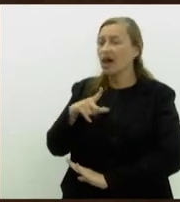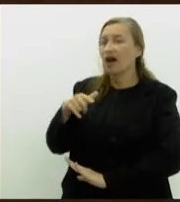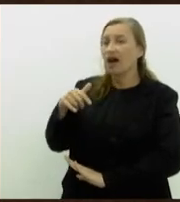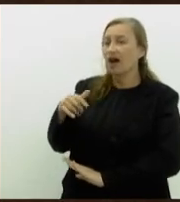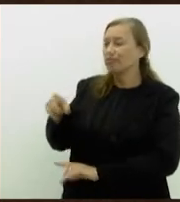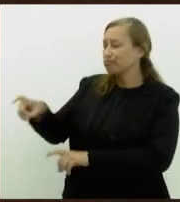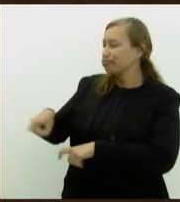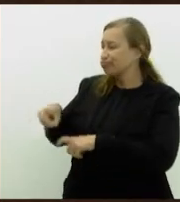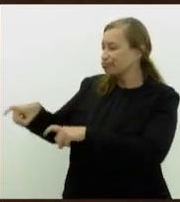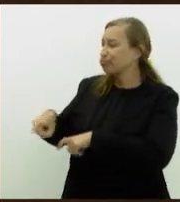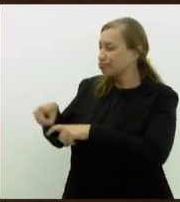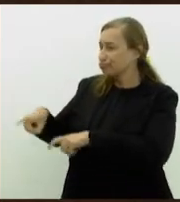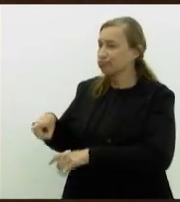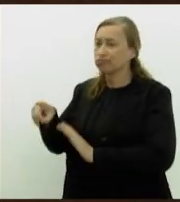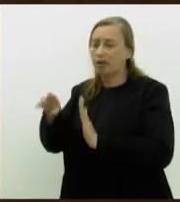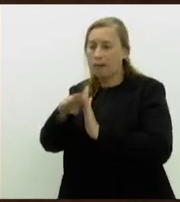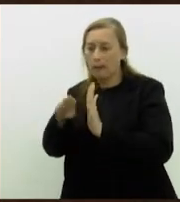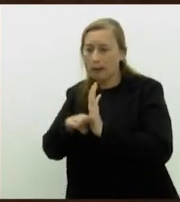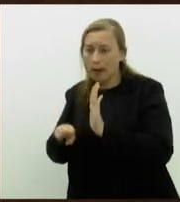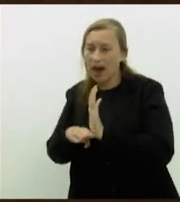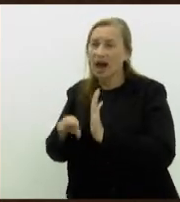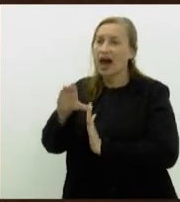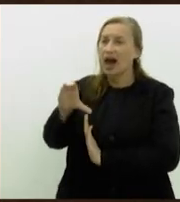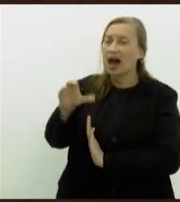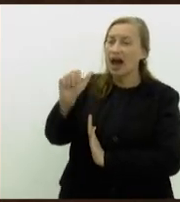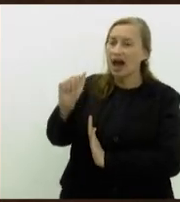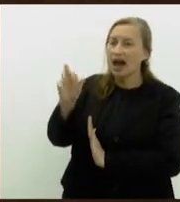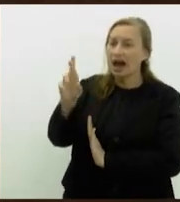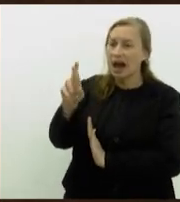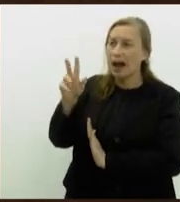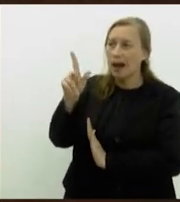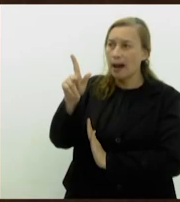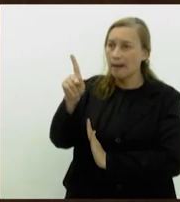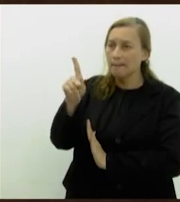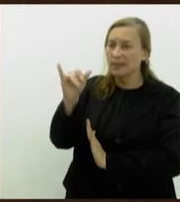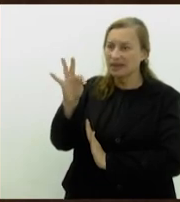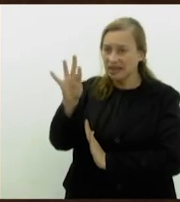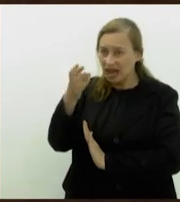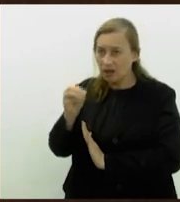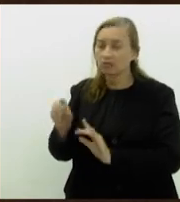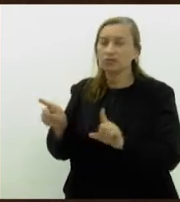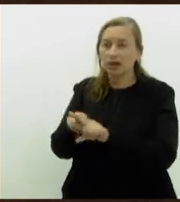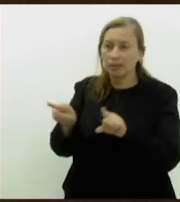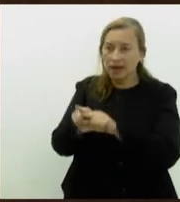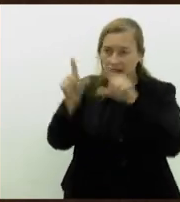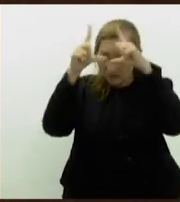em suma, tudo, carpinteiro, enfermeiro, os agentes